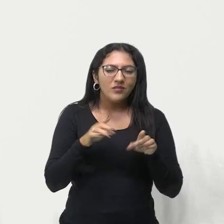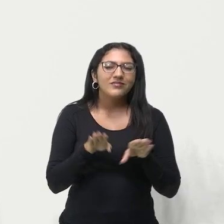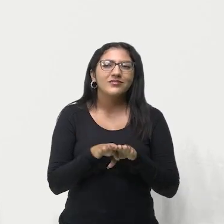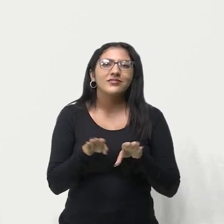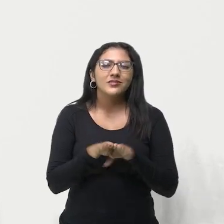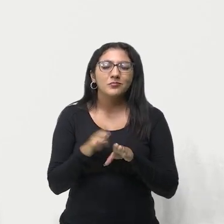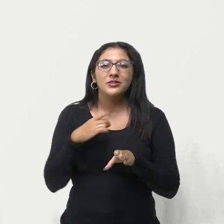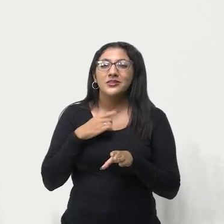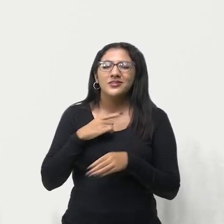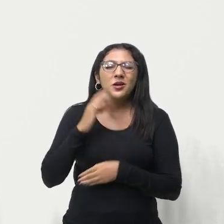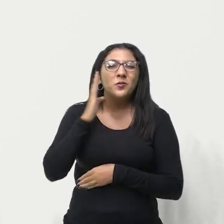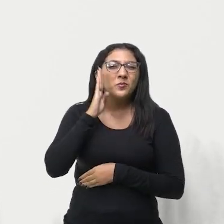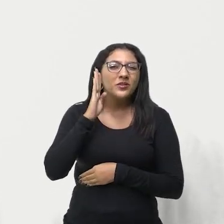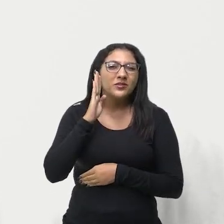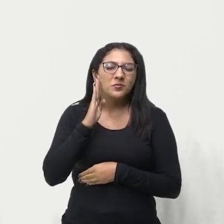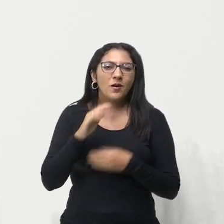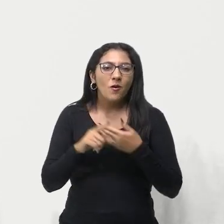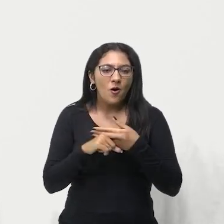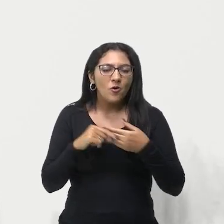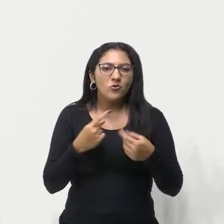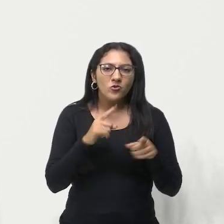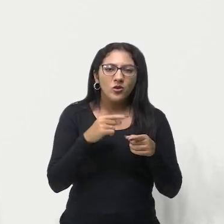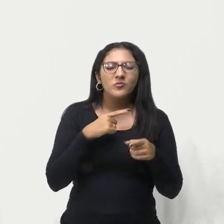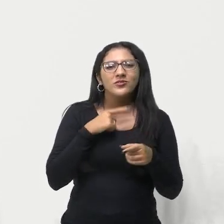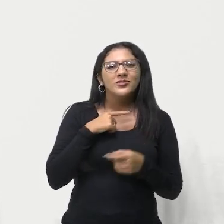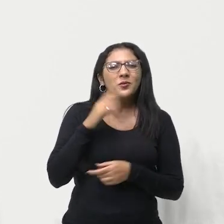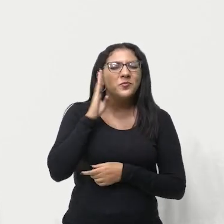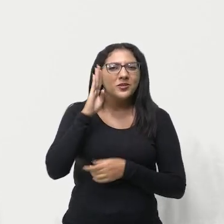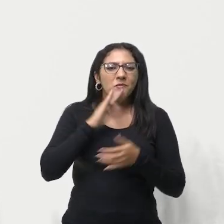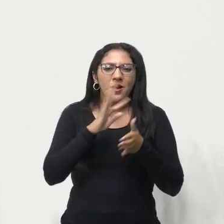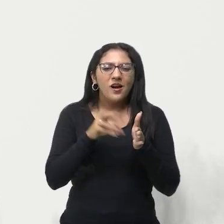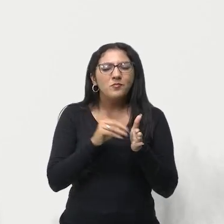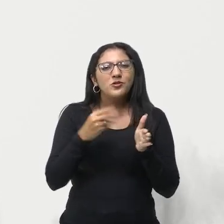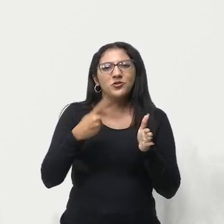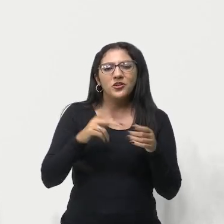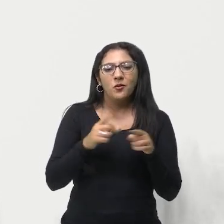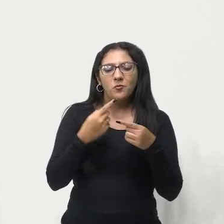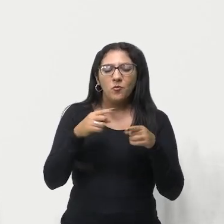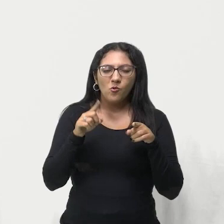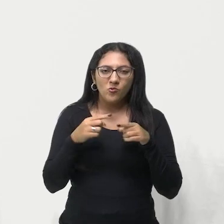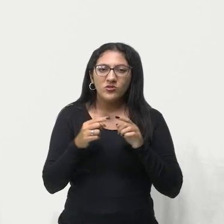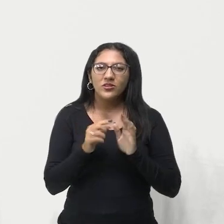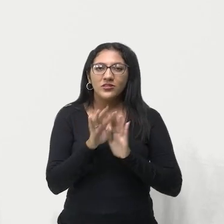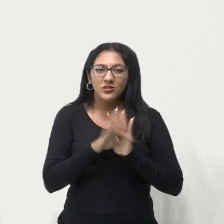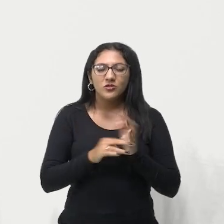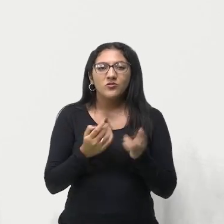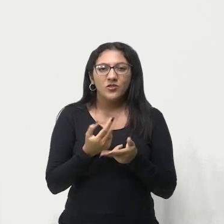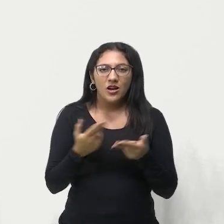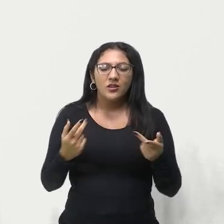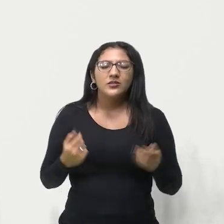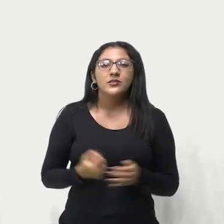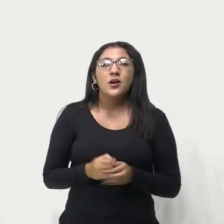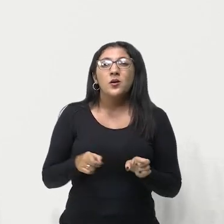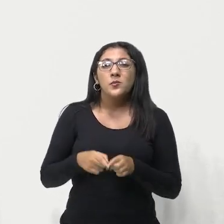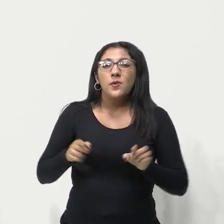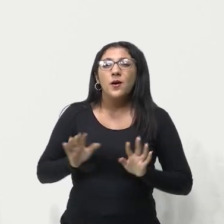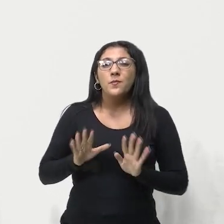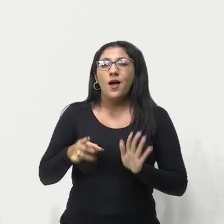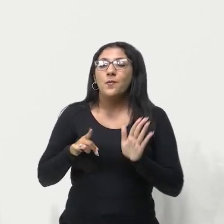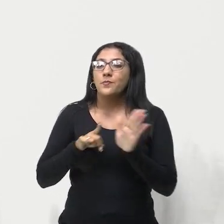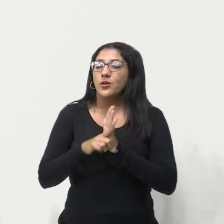do Raízes Caboclas, que gosta de falar muito, né, da nossa vivência amazônica. Mas aí eu pergunto de vocês,